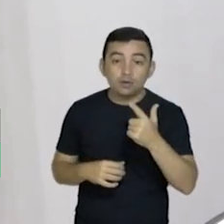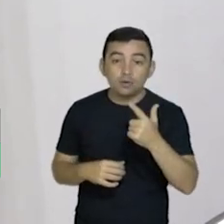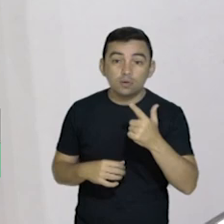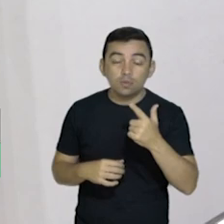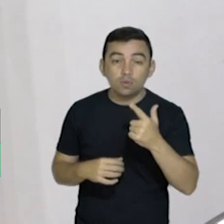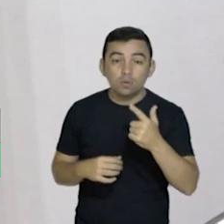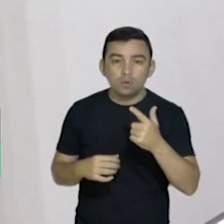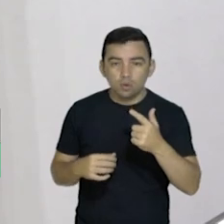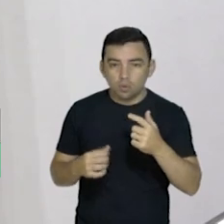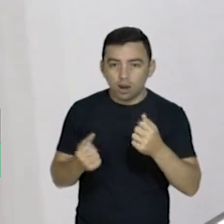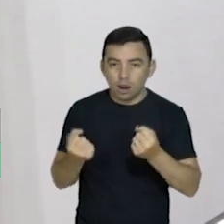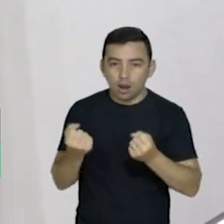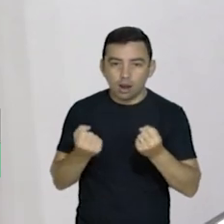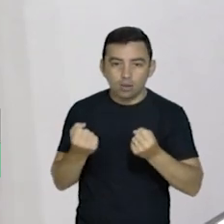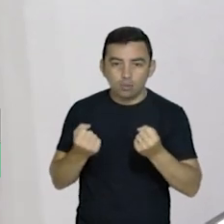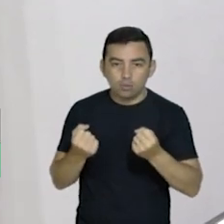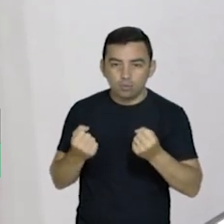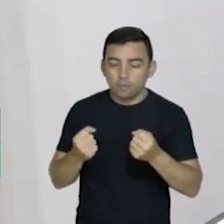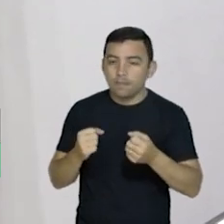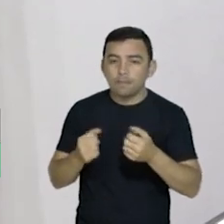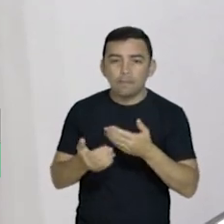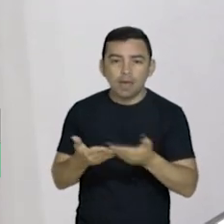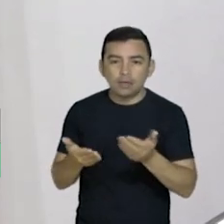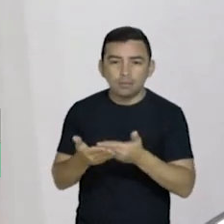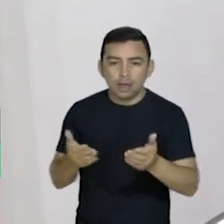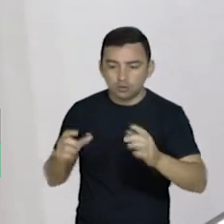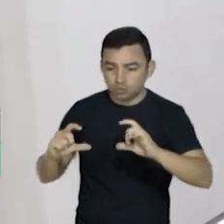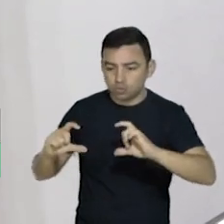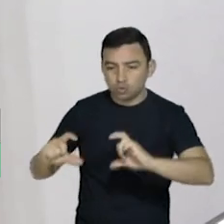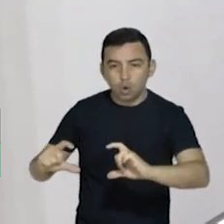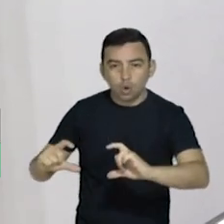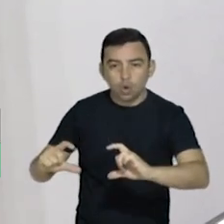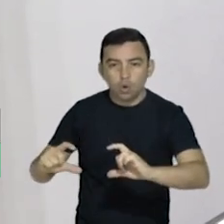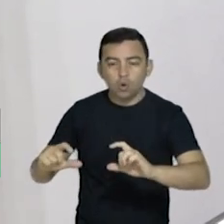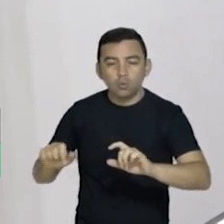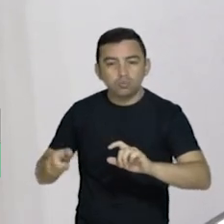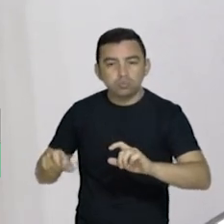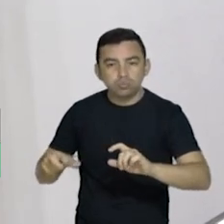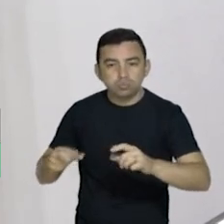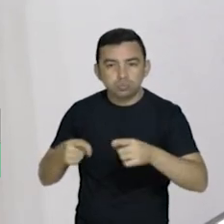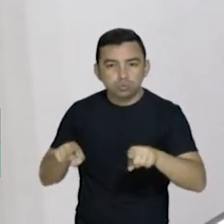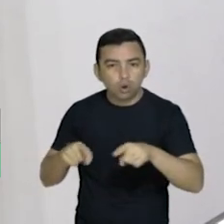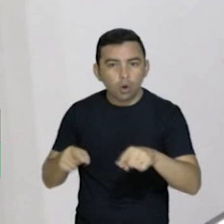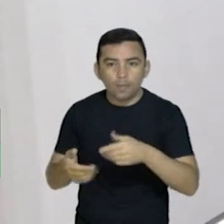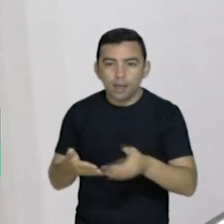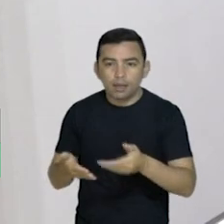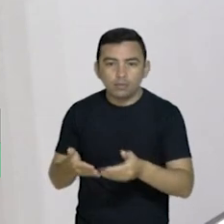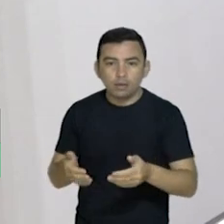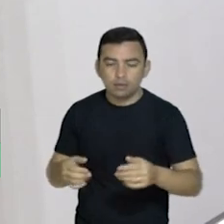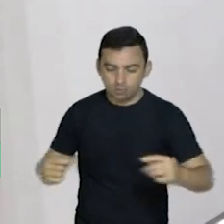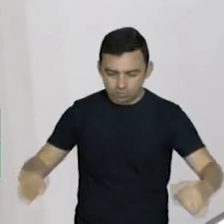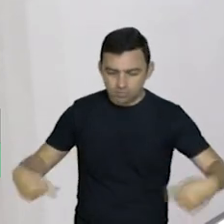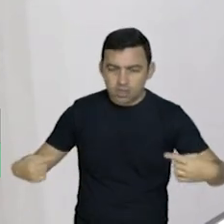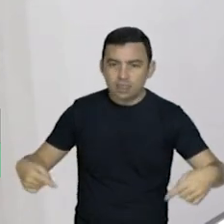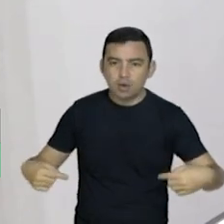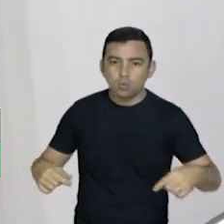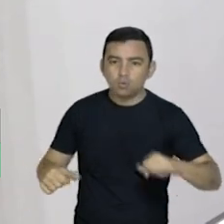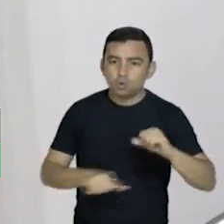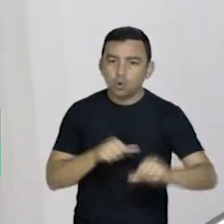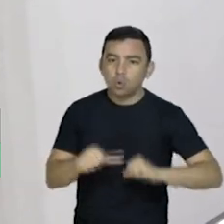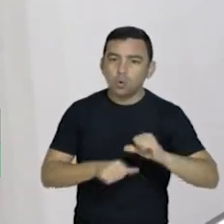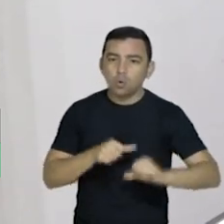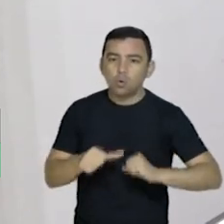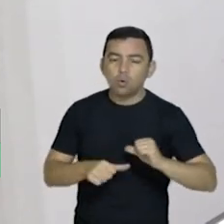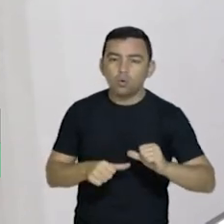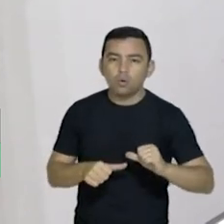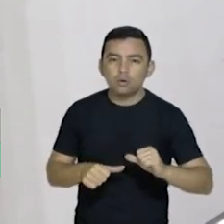quando ele vai buscar não tem aparelho de som não tem módulo o pneu foi trocado tá com pneu careca ou o carro tá sem os quatro pneus